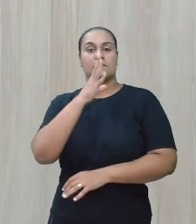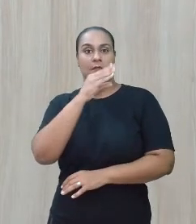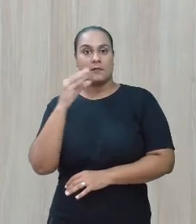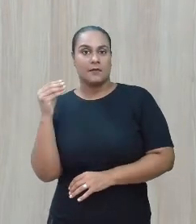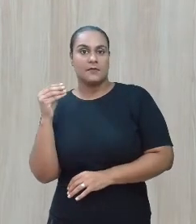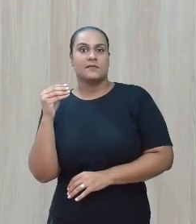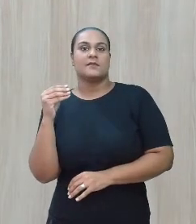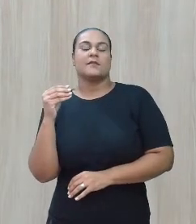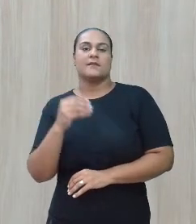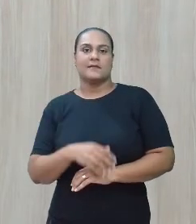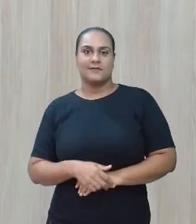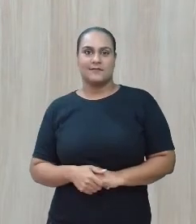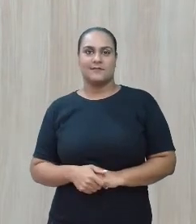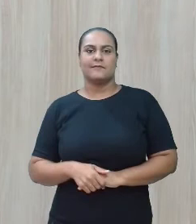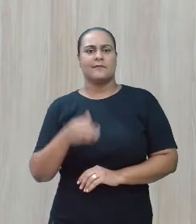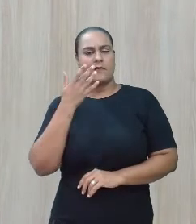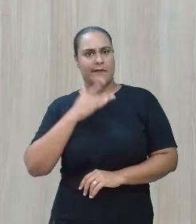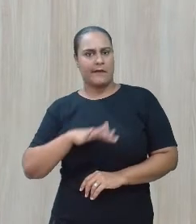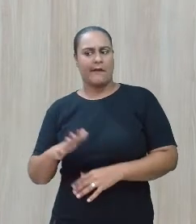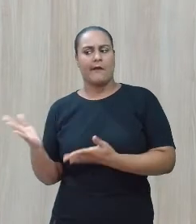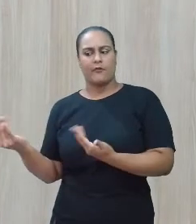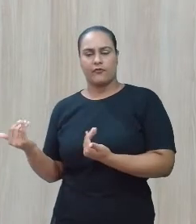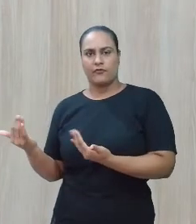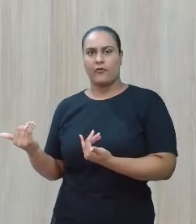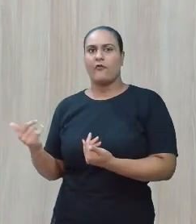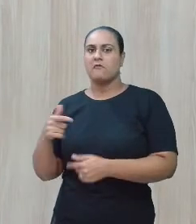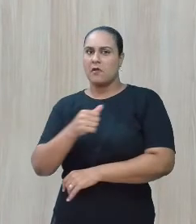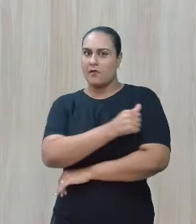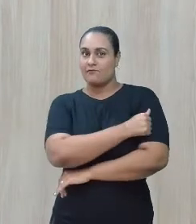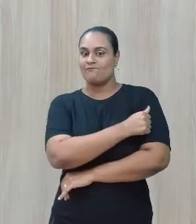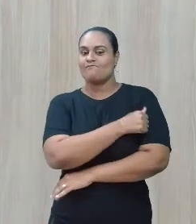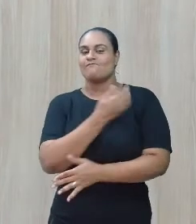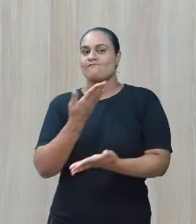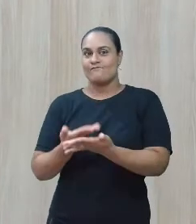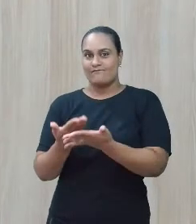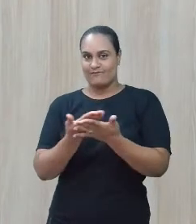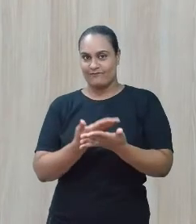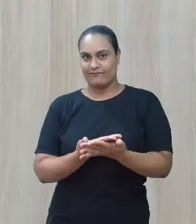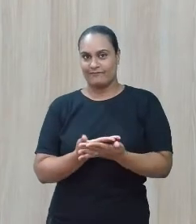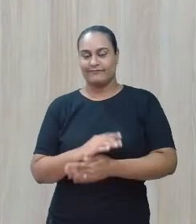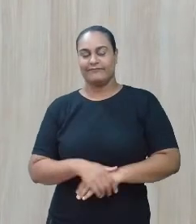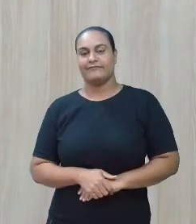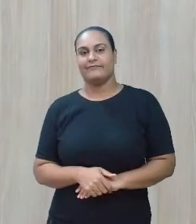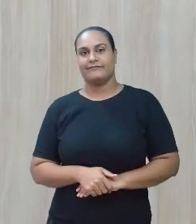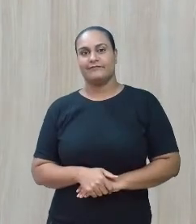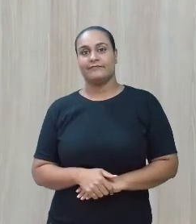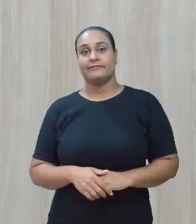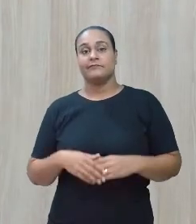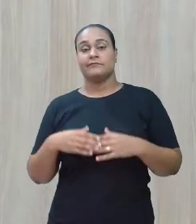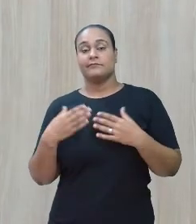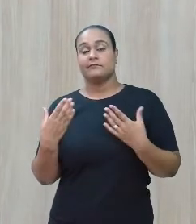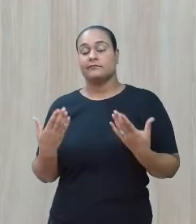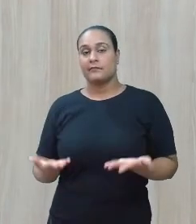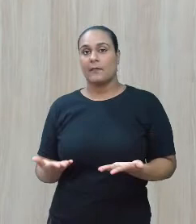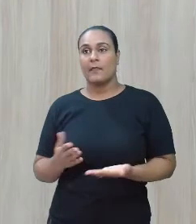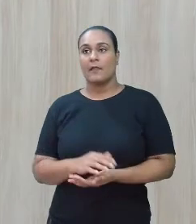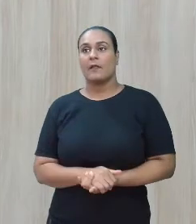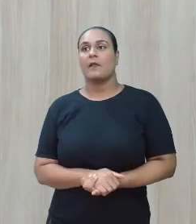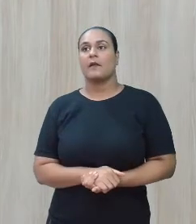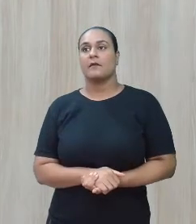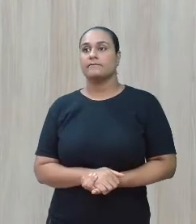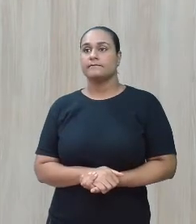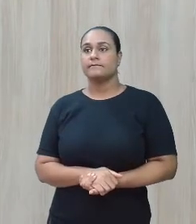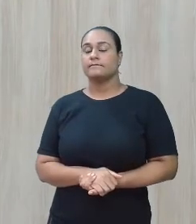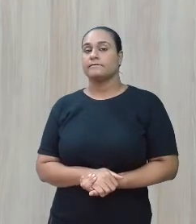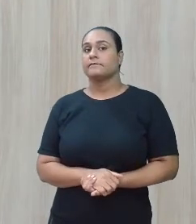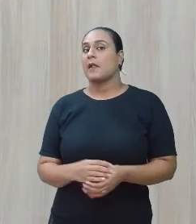é? Pré-adolescentes, crianças e jovens. Isso fica legal. Então, vamos lá. A charge, ela aponta esse